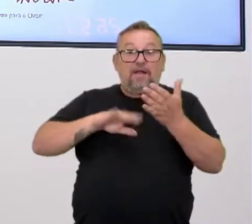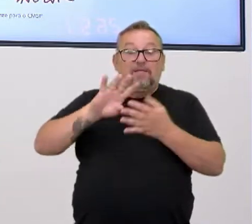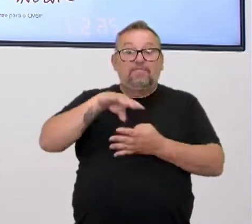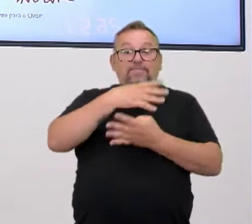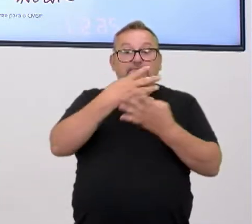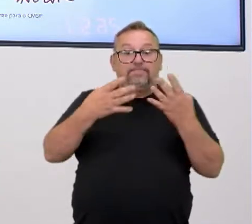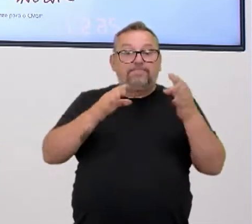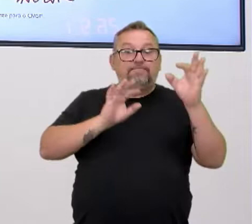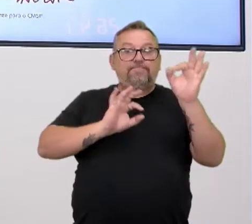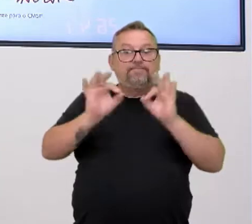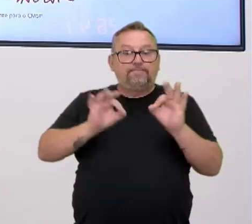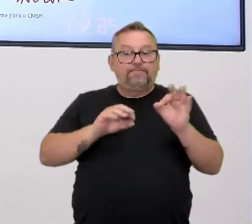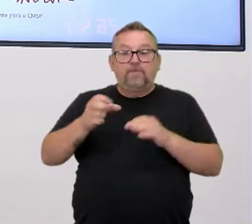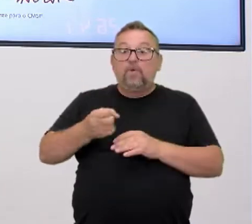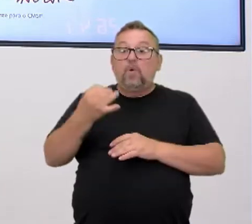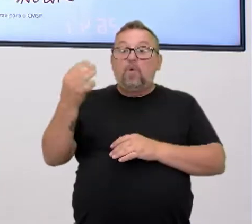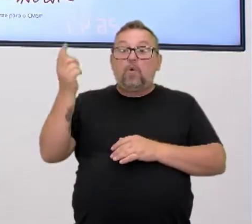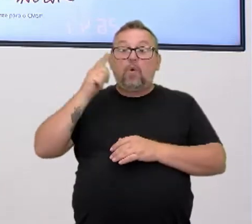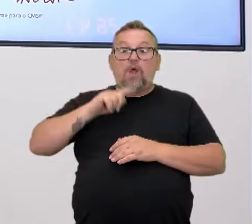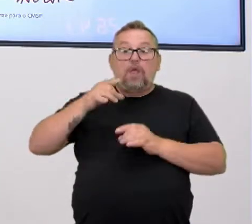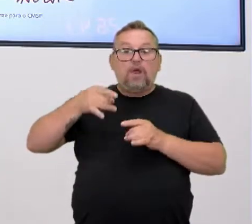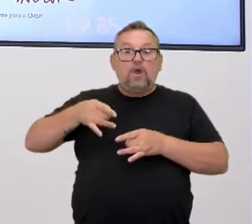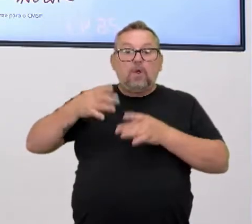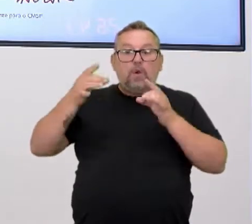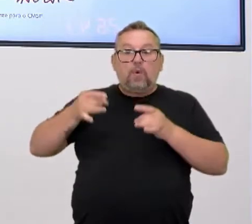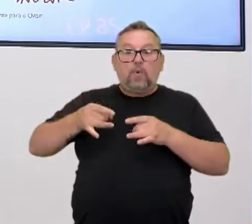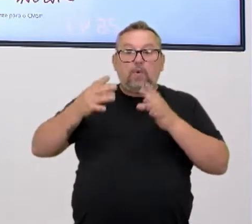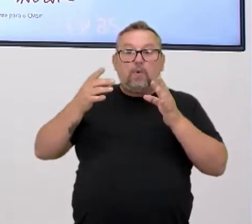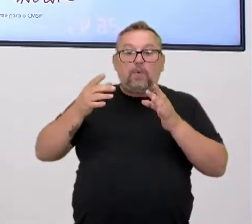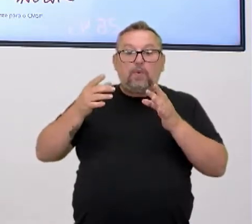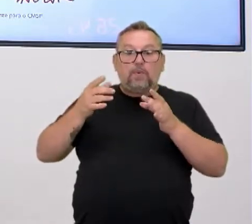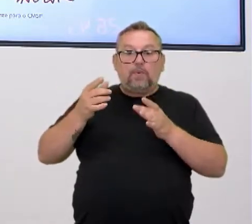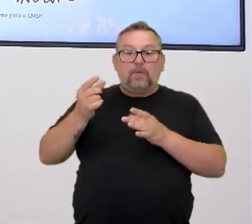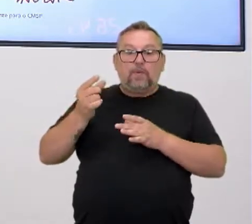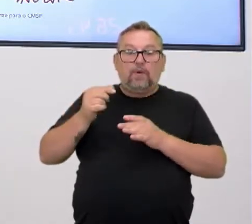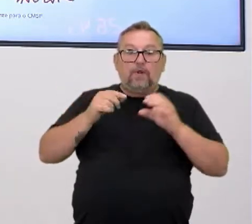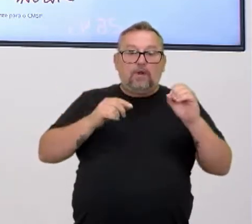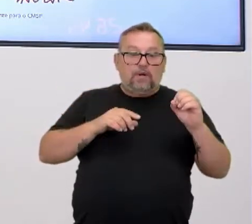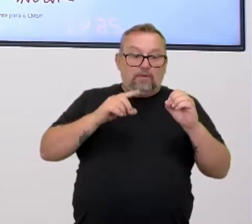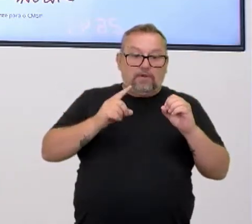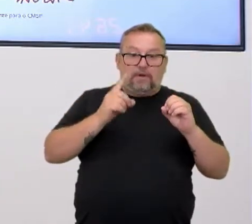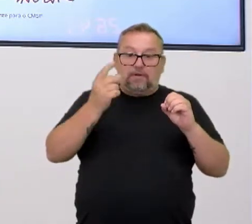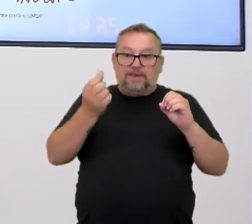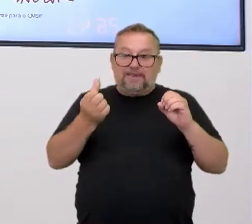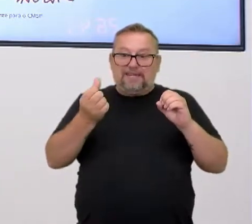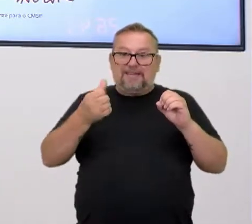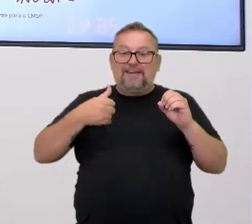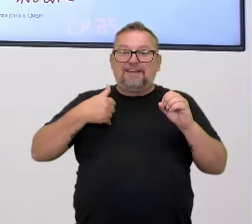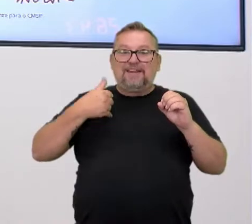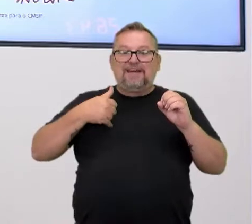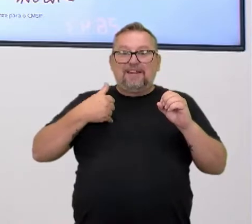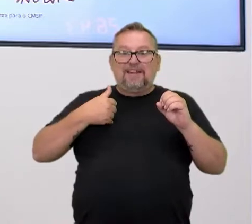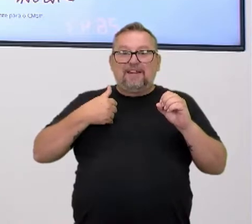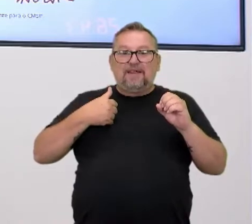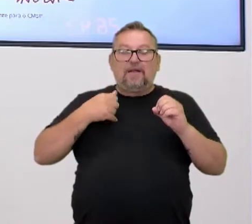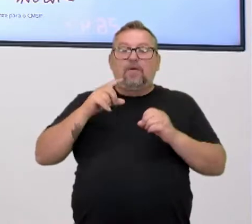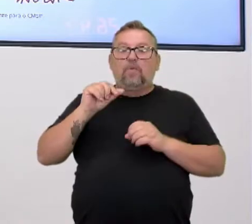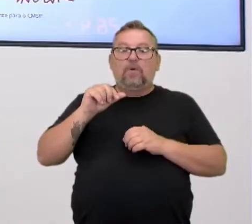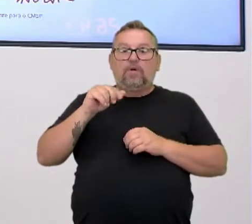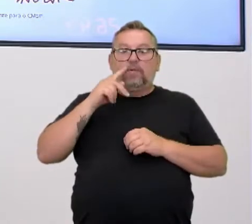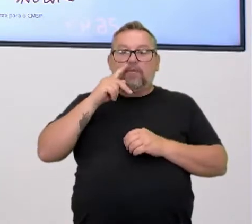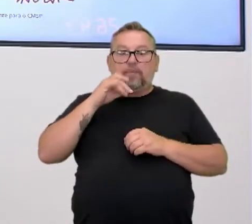gente projetou quanto que a gente gastou, quanto a gente custou, né, do 0 aos 16 anos, quanto que foi aí para o